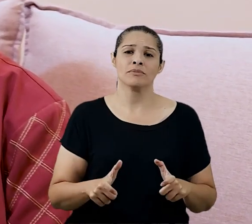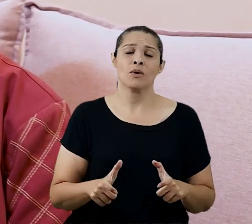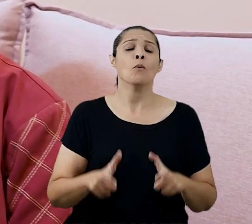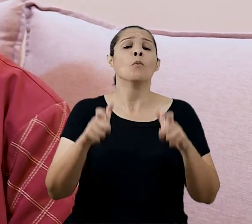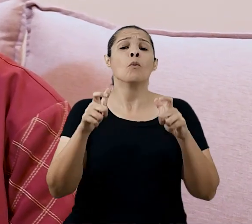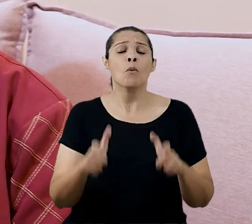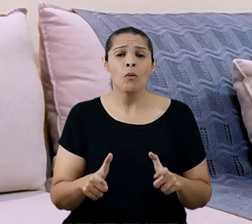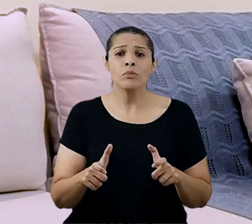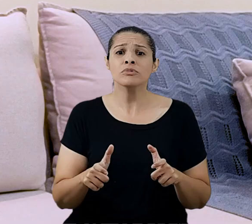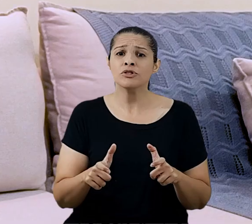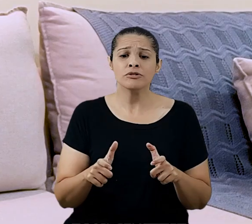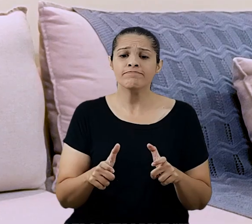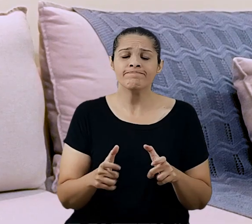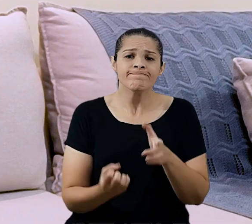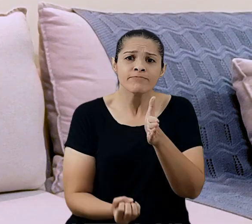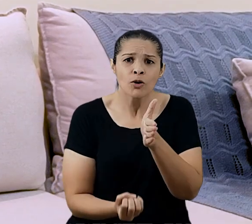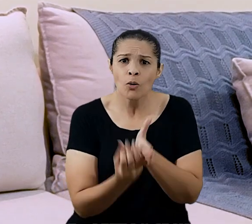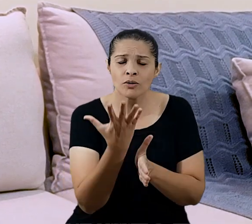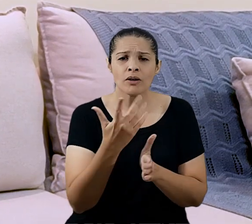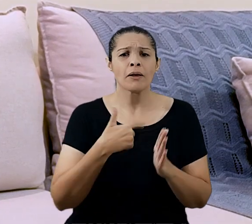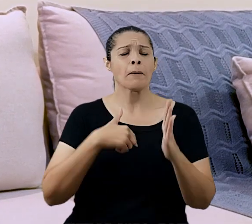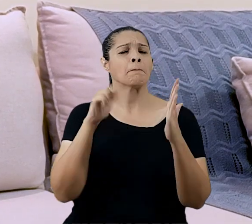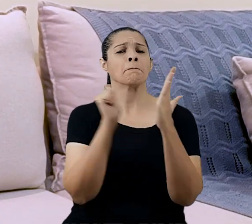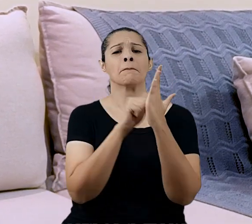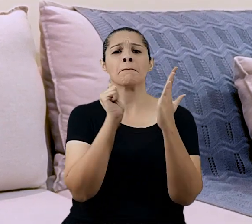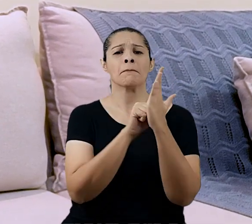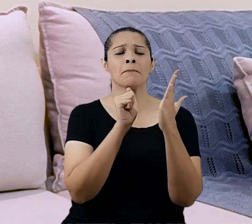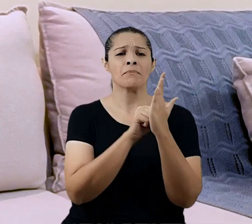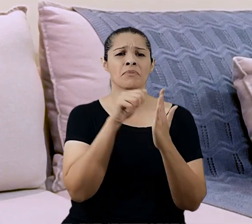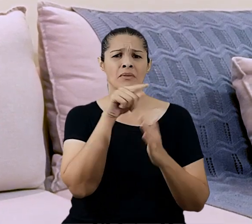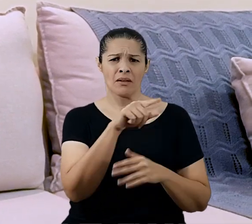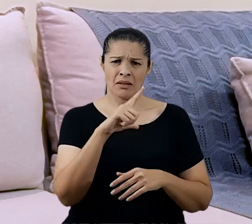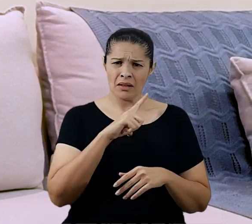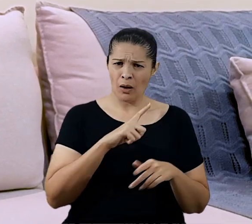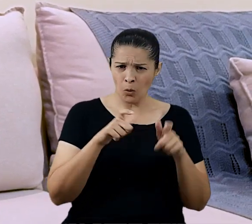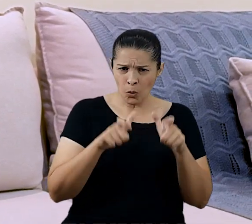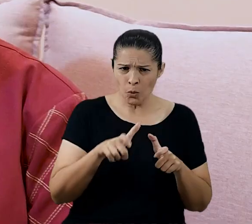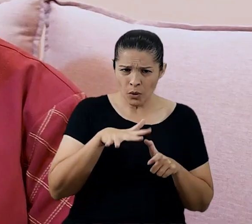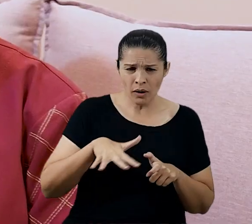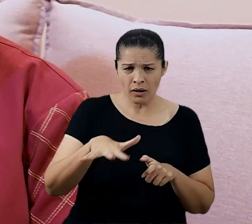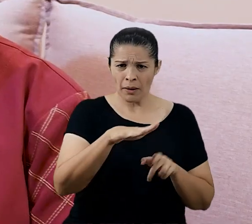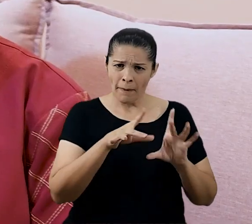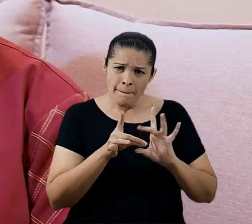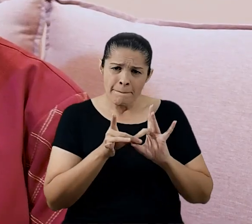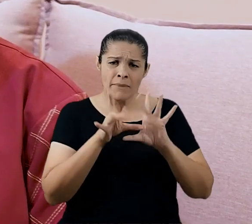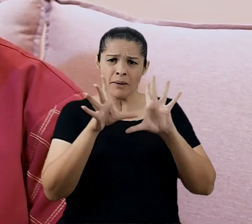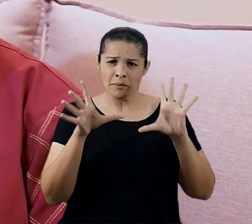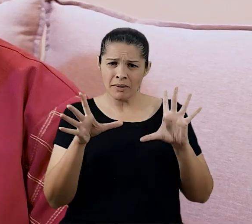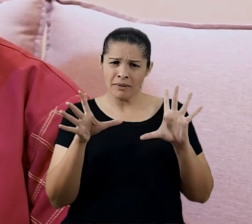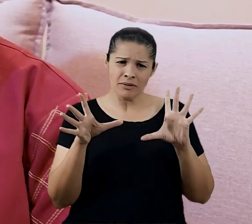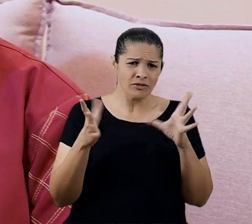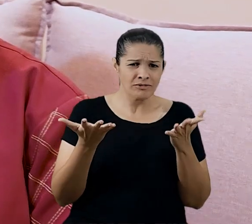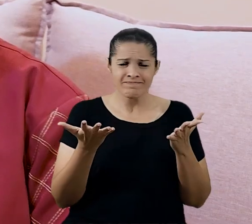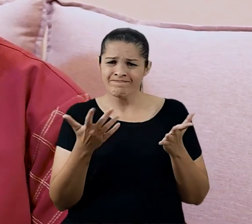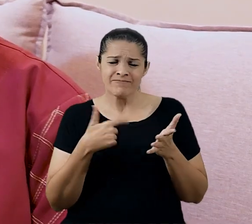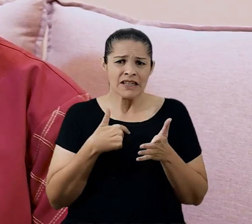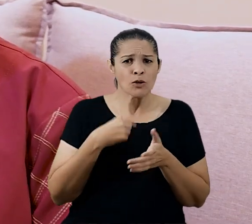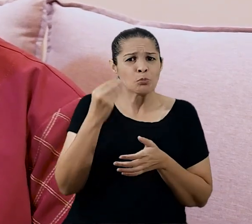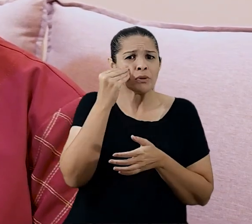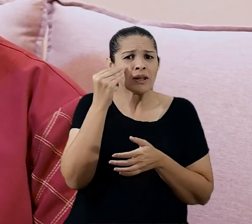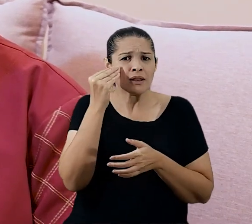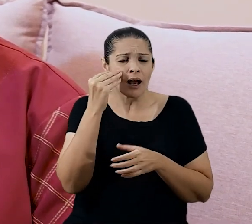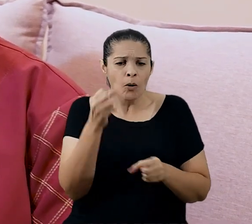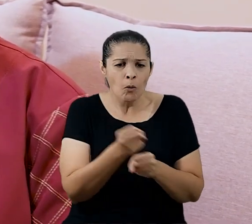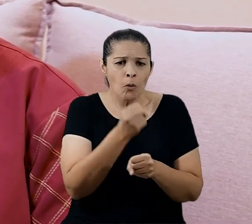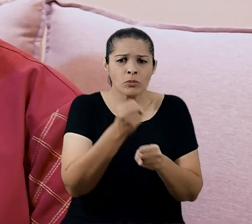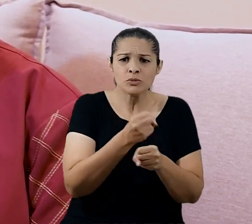esse observatório. Bati lá na porta do IPMET para ver se eles não tinham um espaço, um lugarzinho sobrando ali para tentar